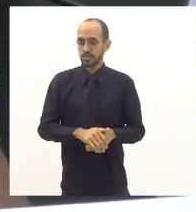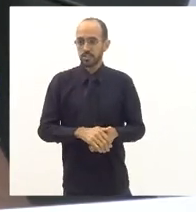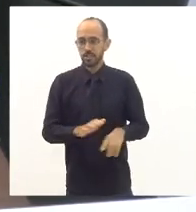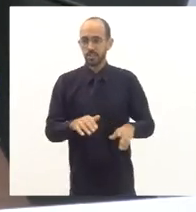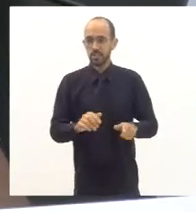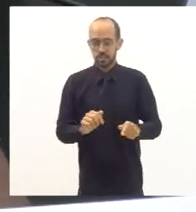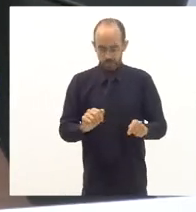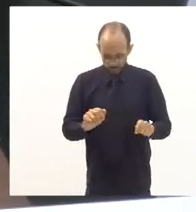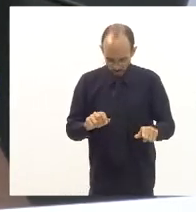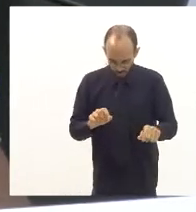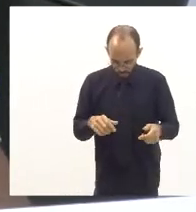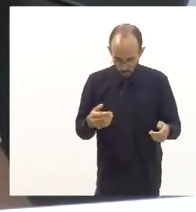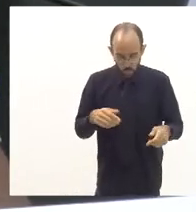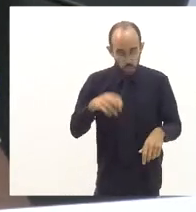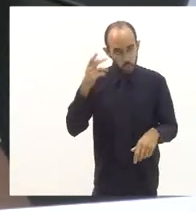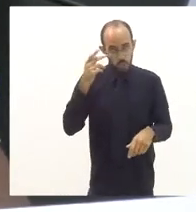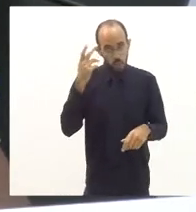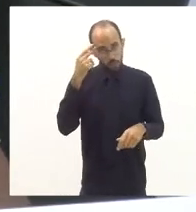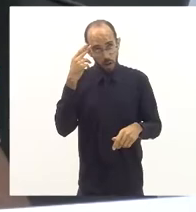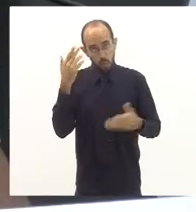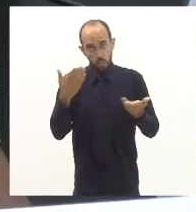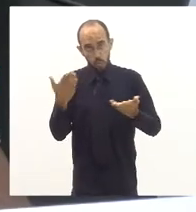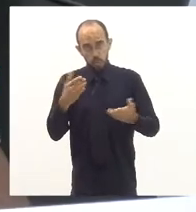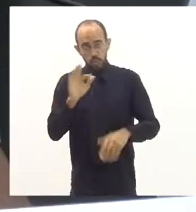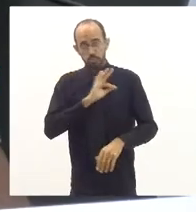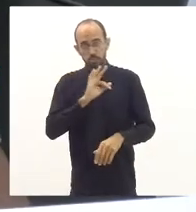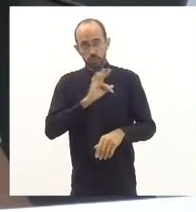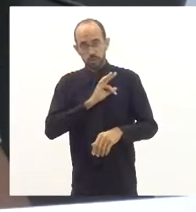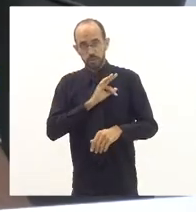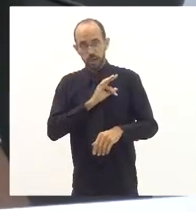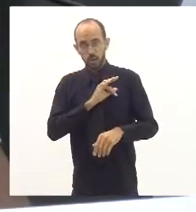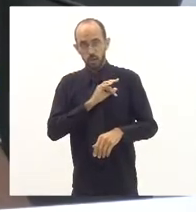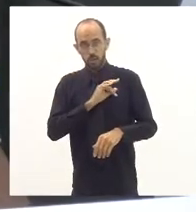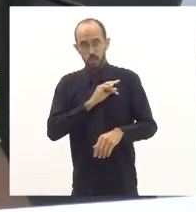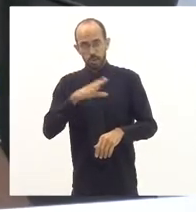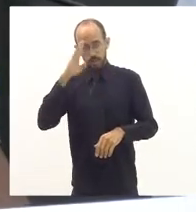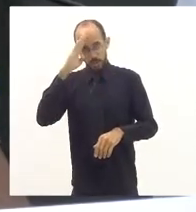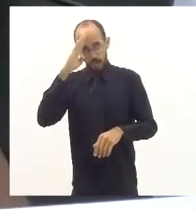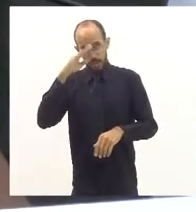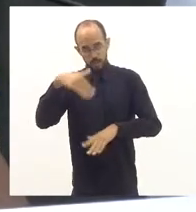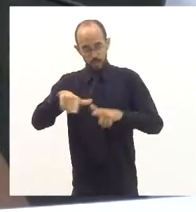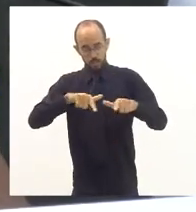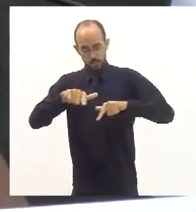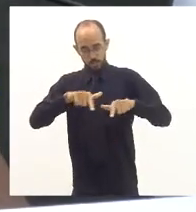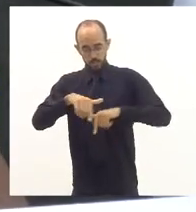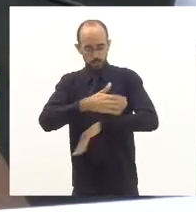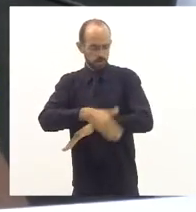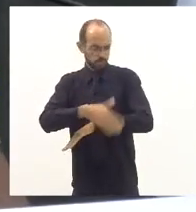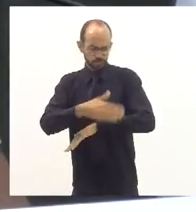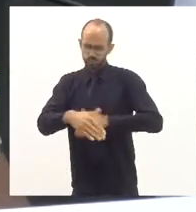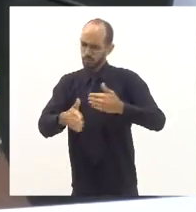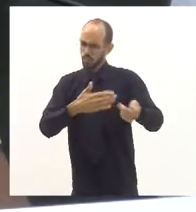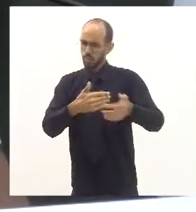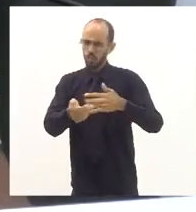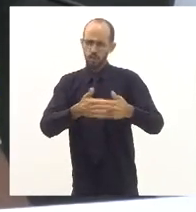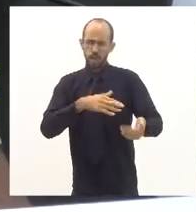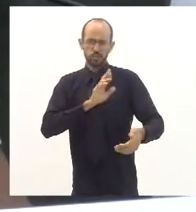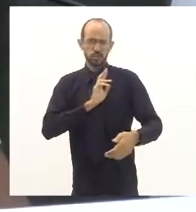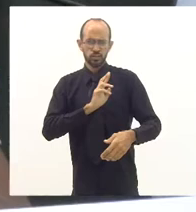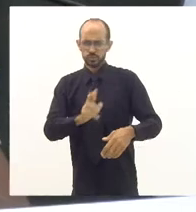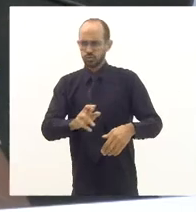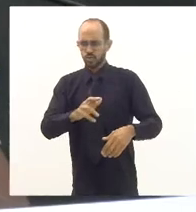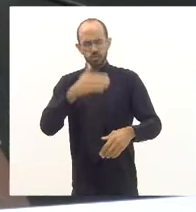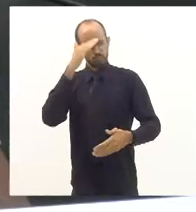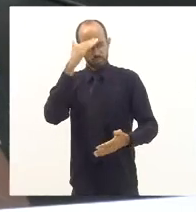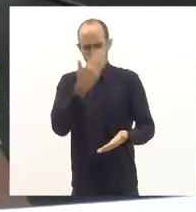o policial militar que está trabalhando na rua, independente de suas crenças, de suas